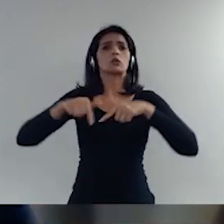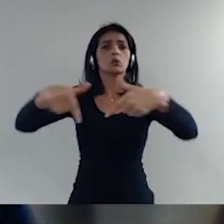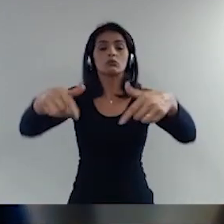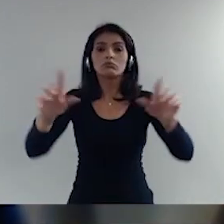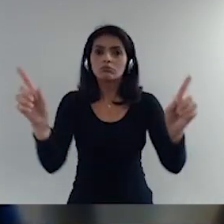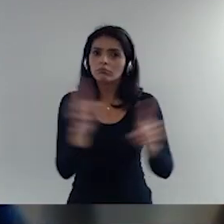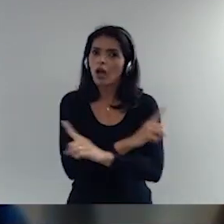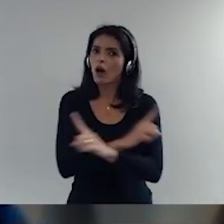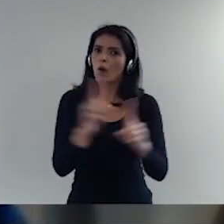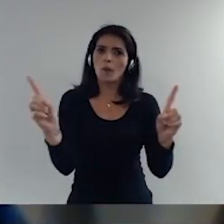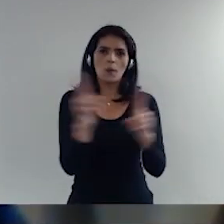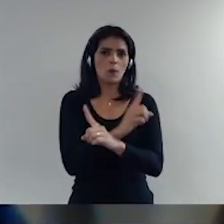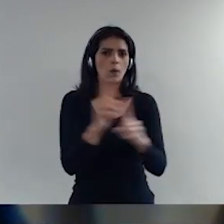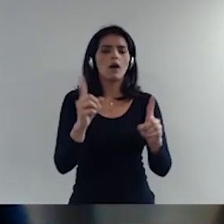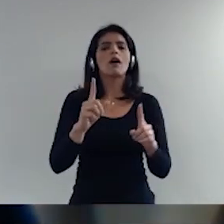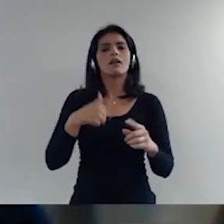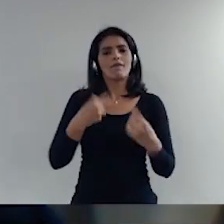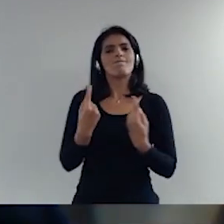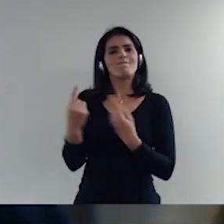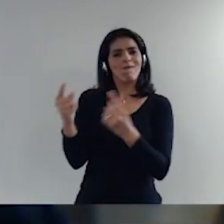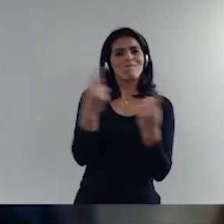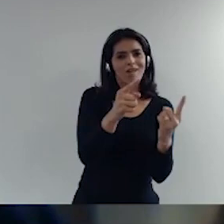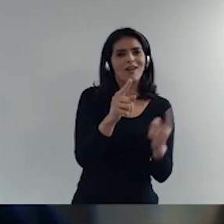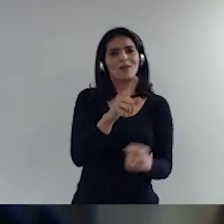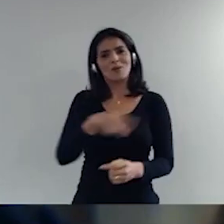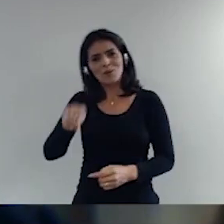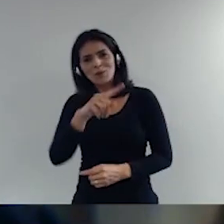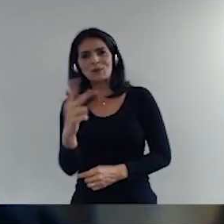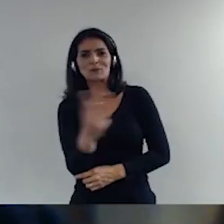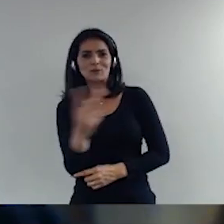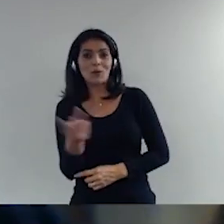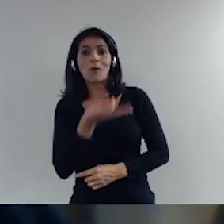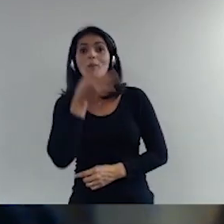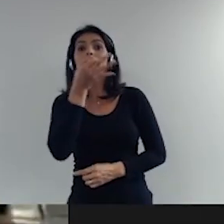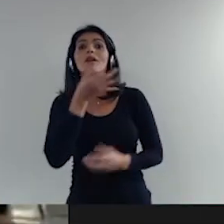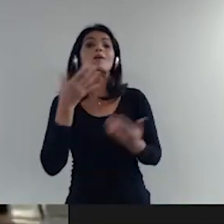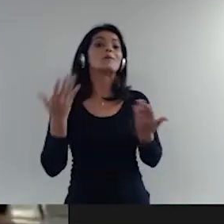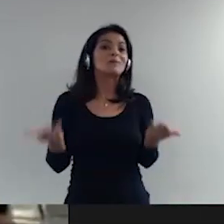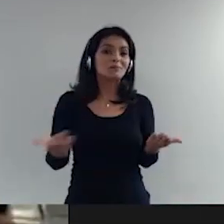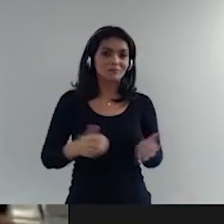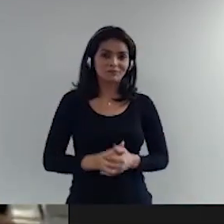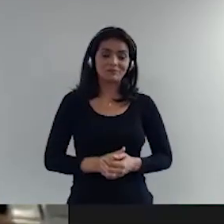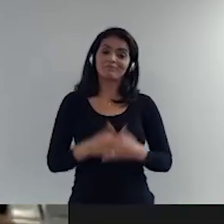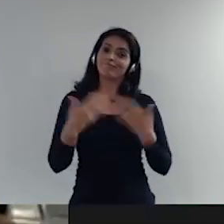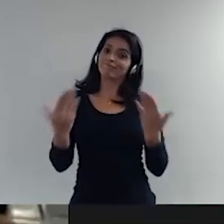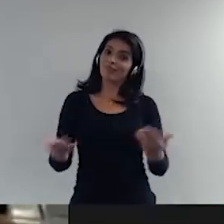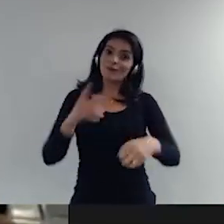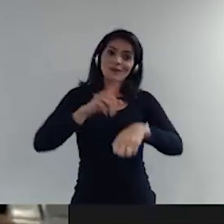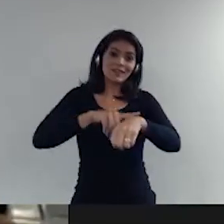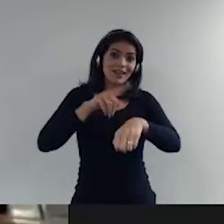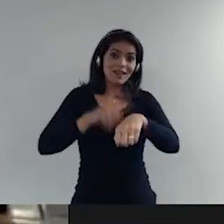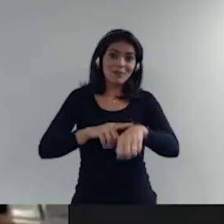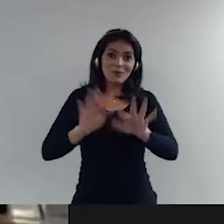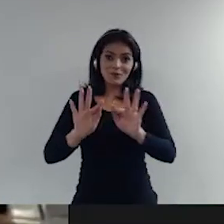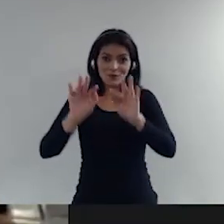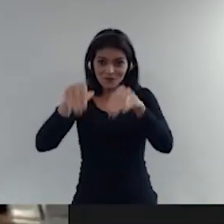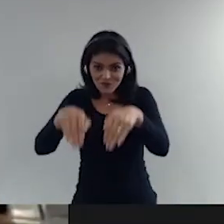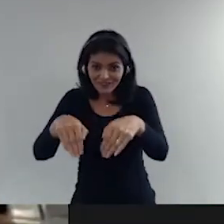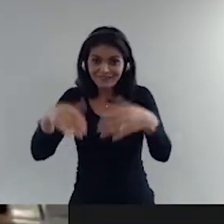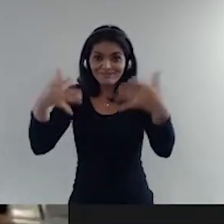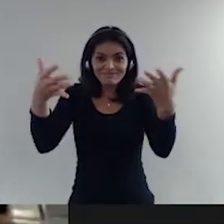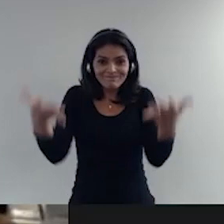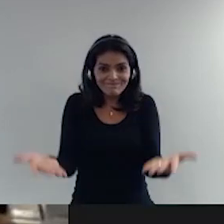essa provocação para a gente ouvir o Scarf e o Onofre. Bom, como o tempo está chegando ao